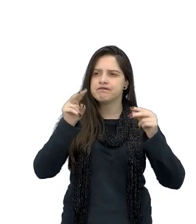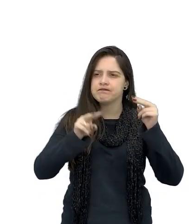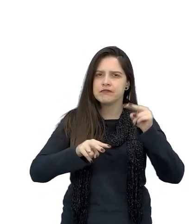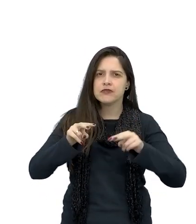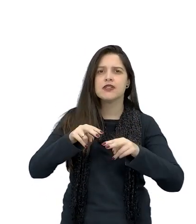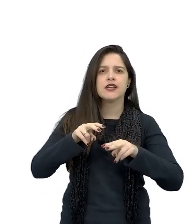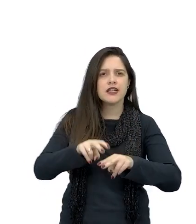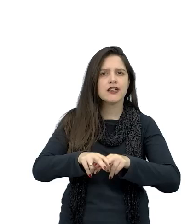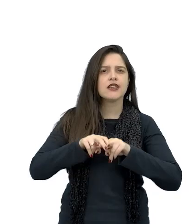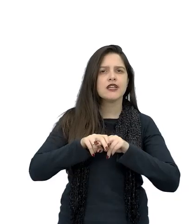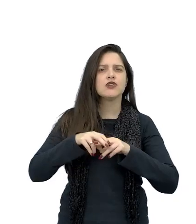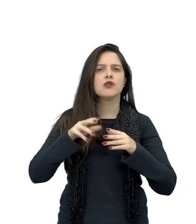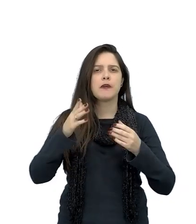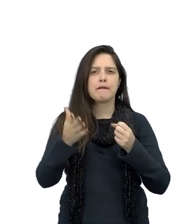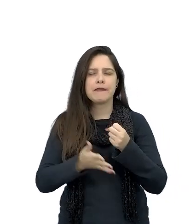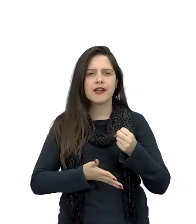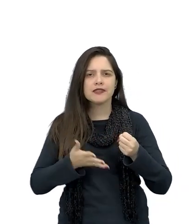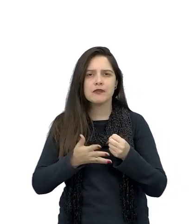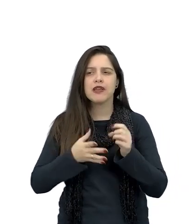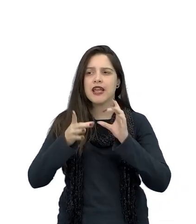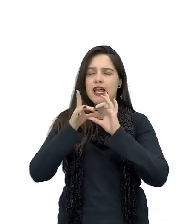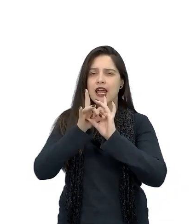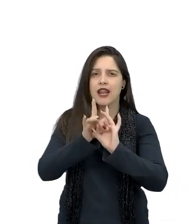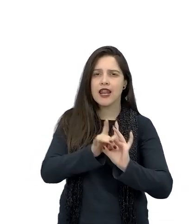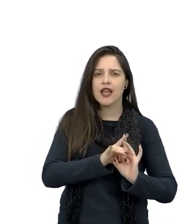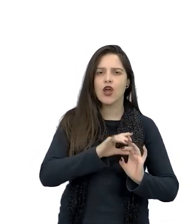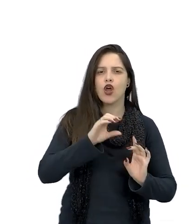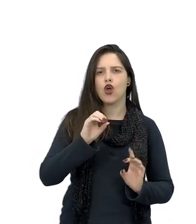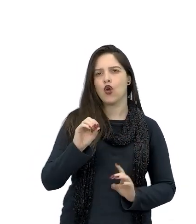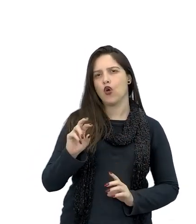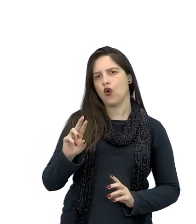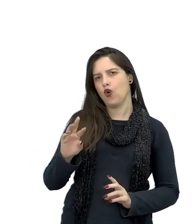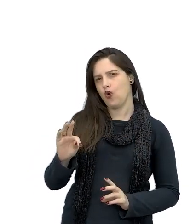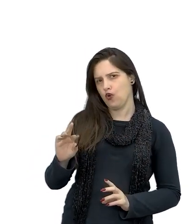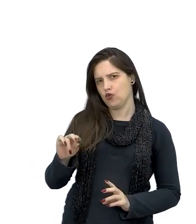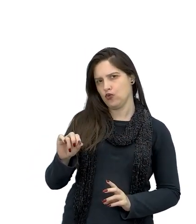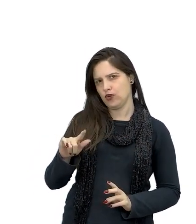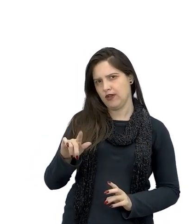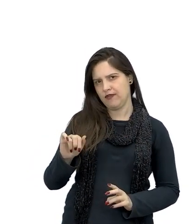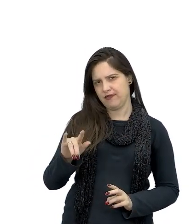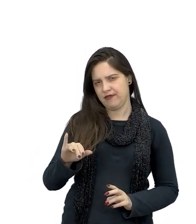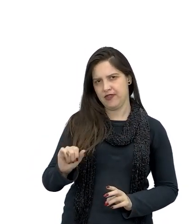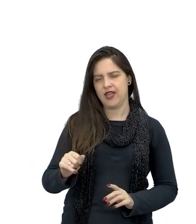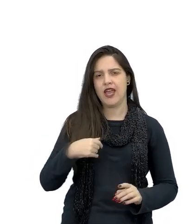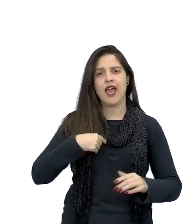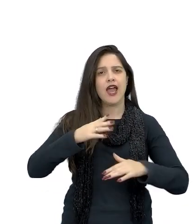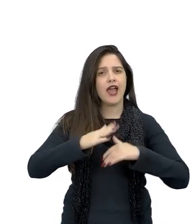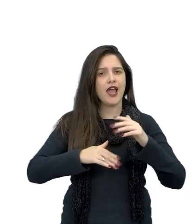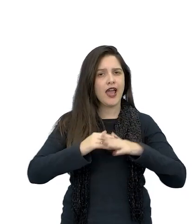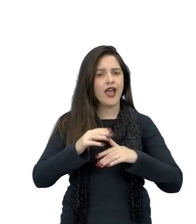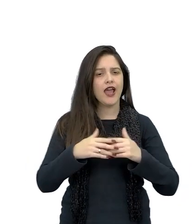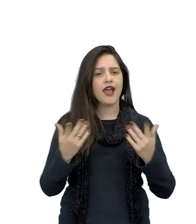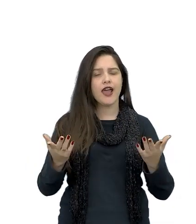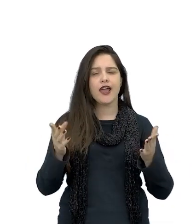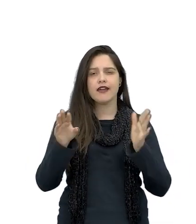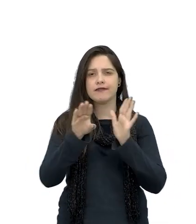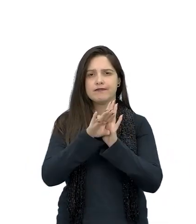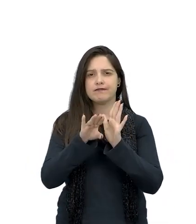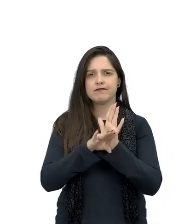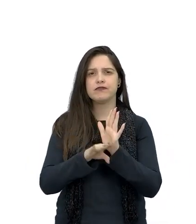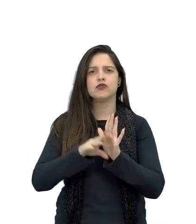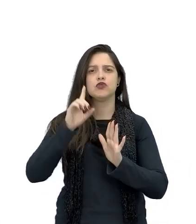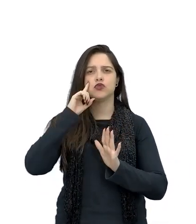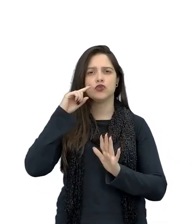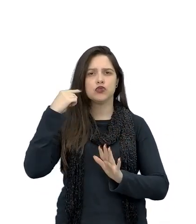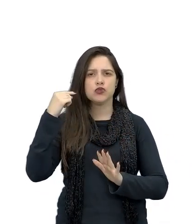E isso está amplamente ligado à ortografia e pontuação. Essa habilidade está em favor da garantia das